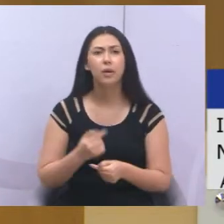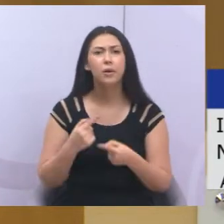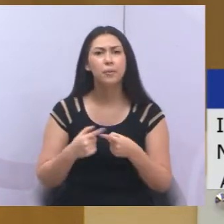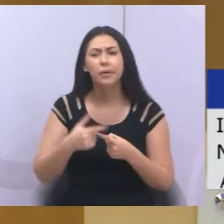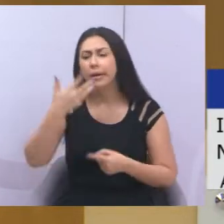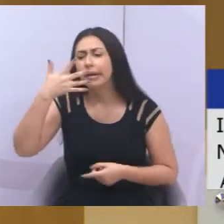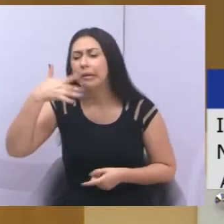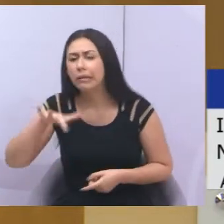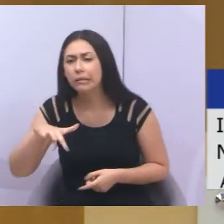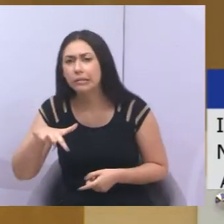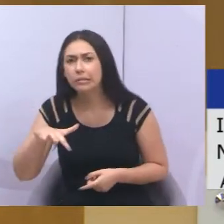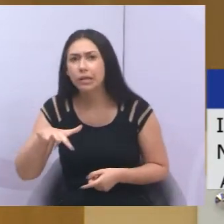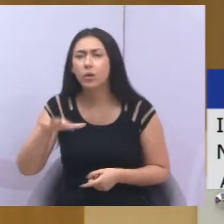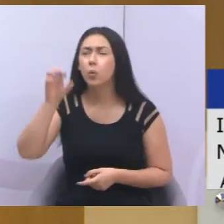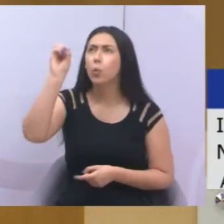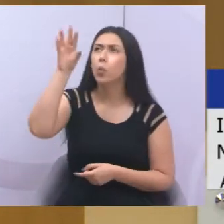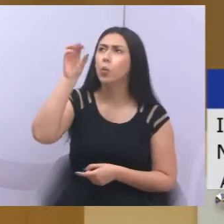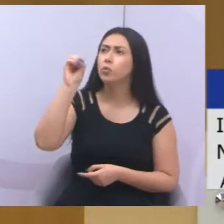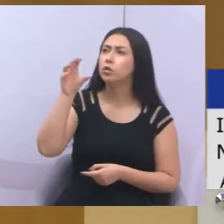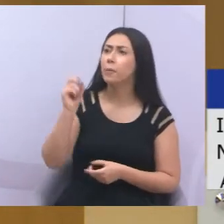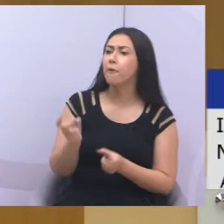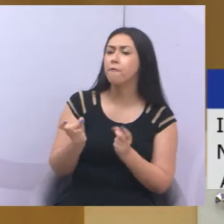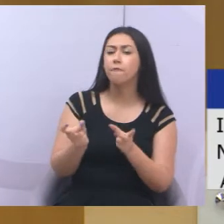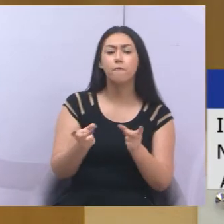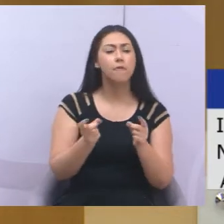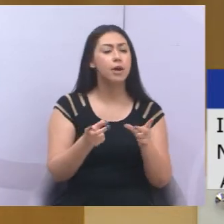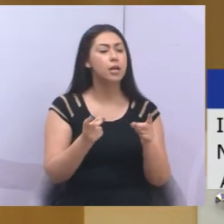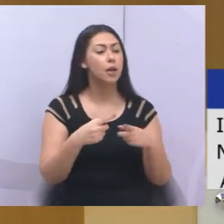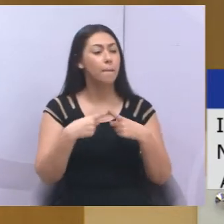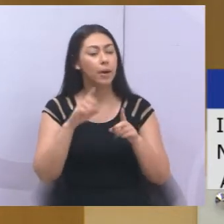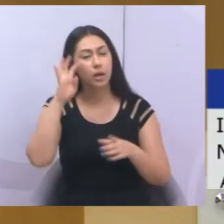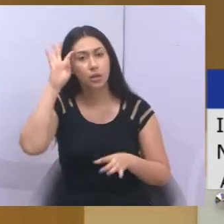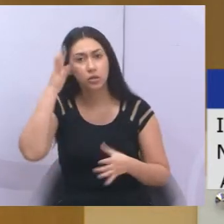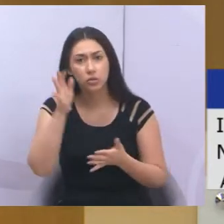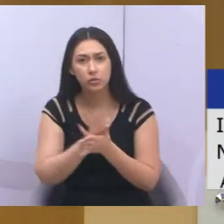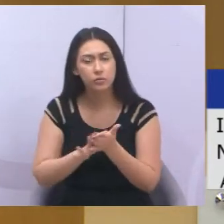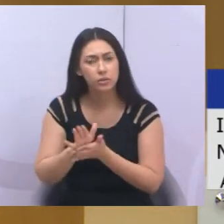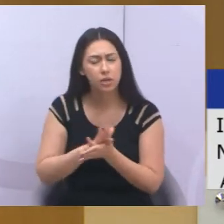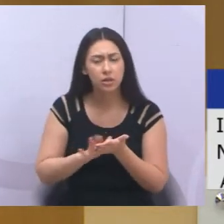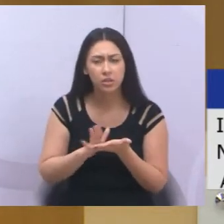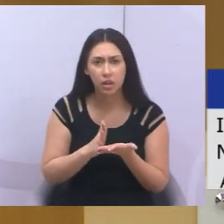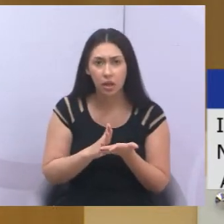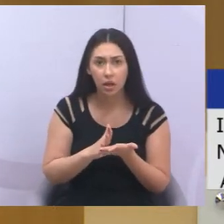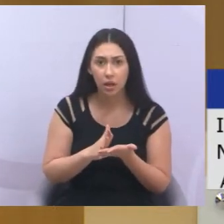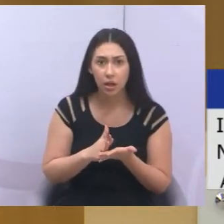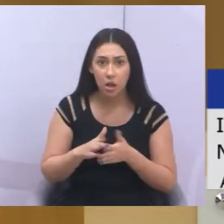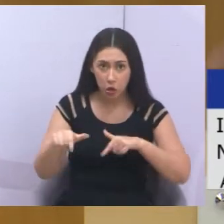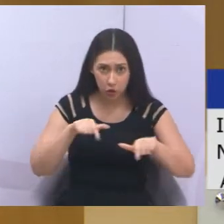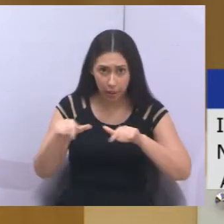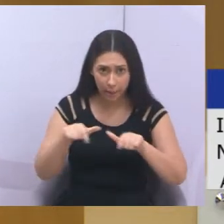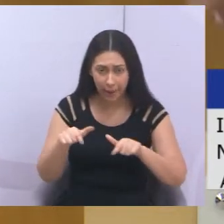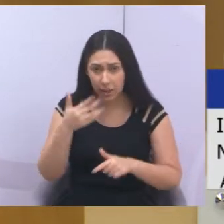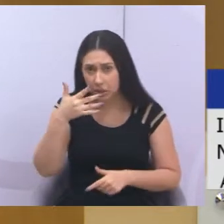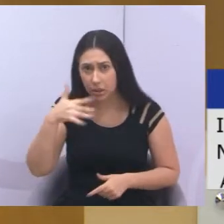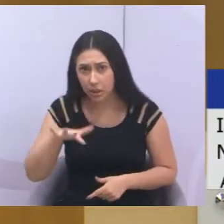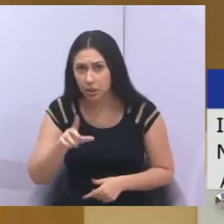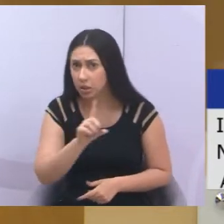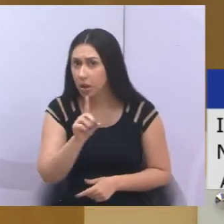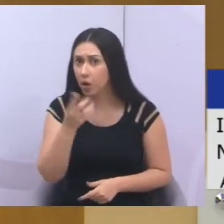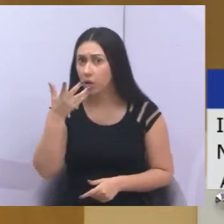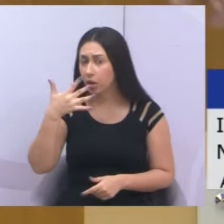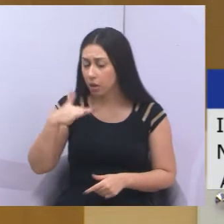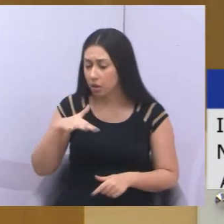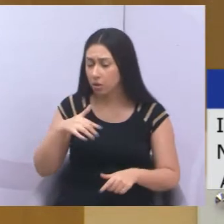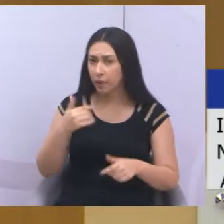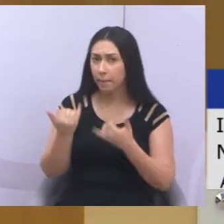criança no semáforo da cidade de Jacareí e ninguém toma providência? Será que lá é o lugar dela? Não brincando? Não